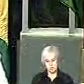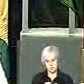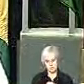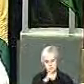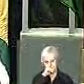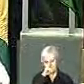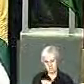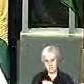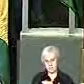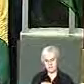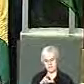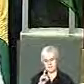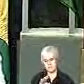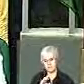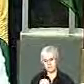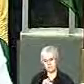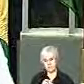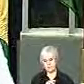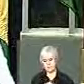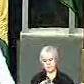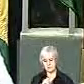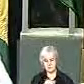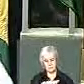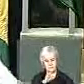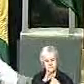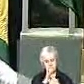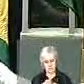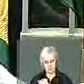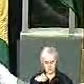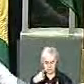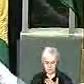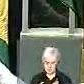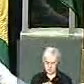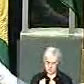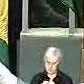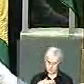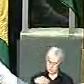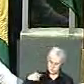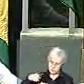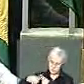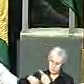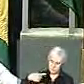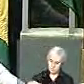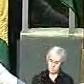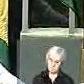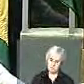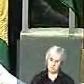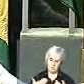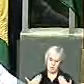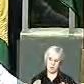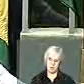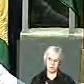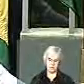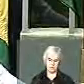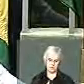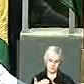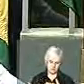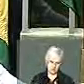democracia que se revela no nosso compromisso entre gerações. Este mandato